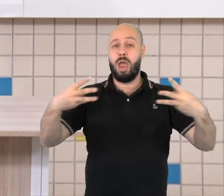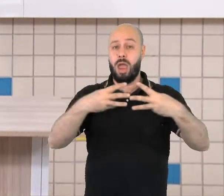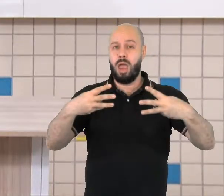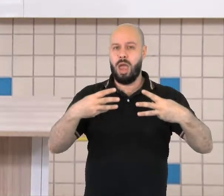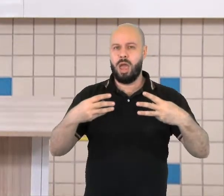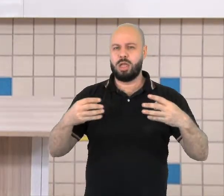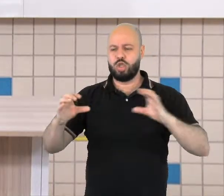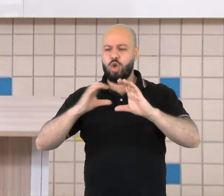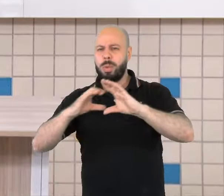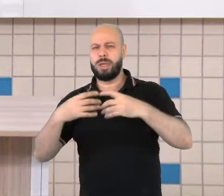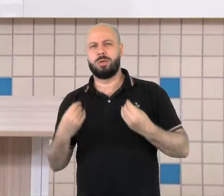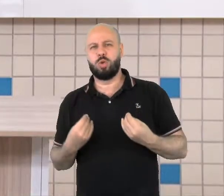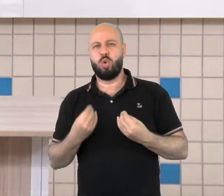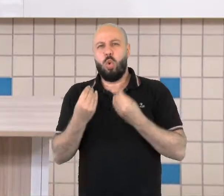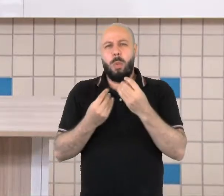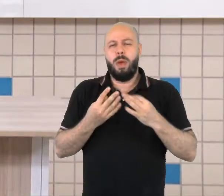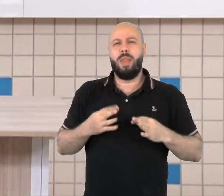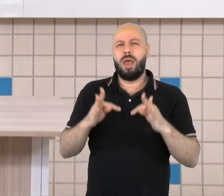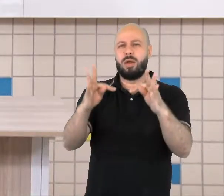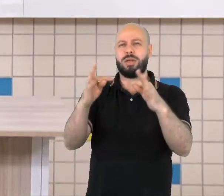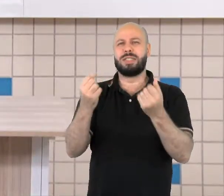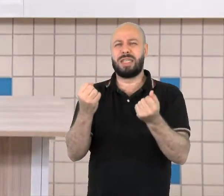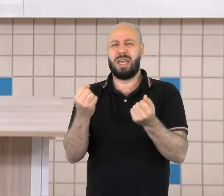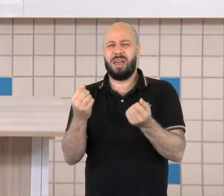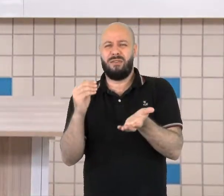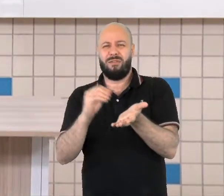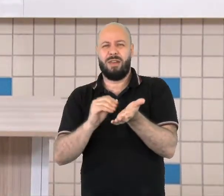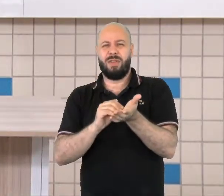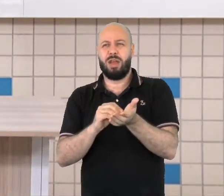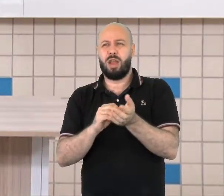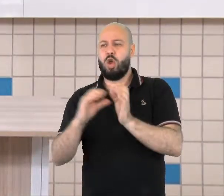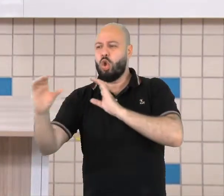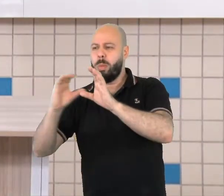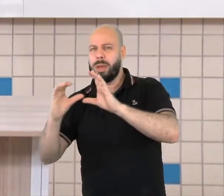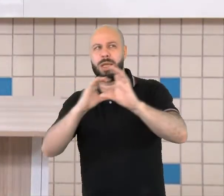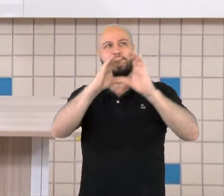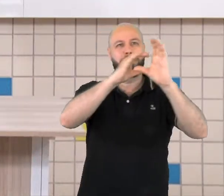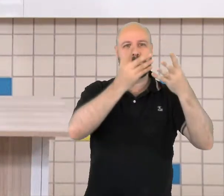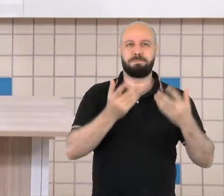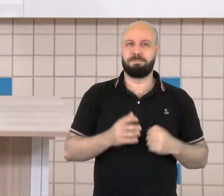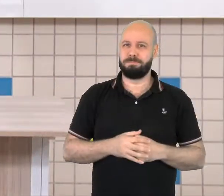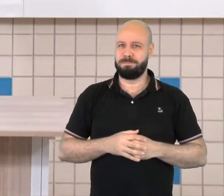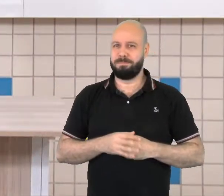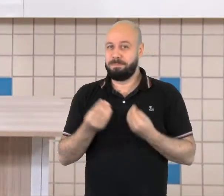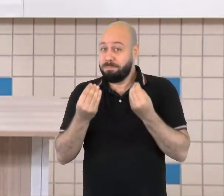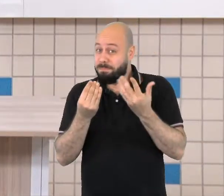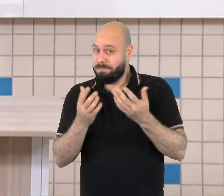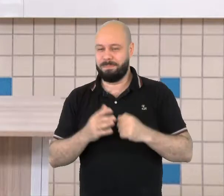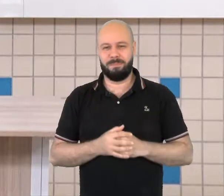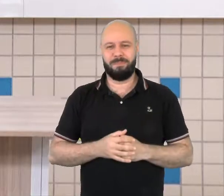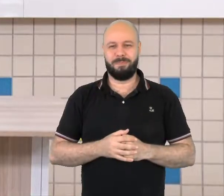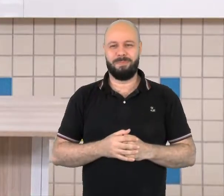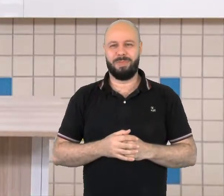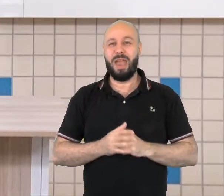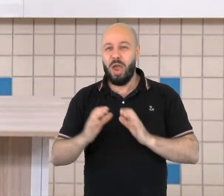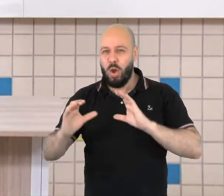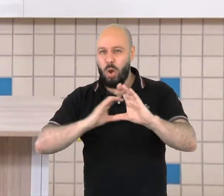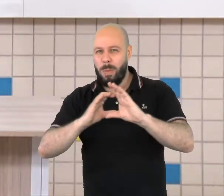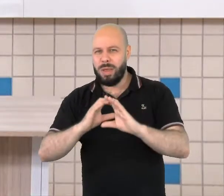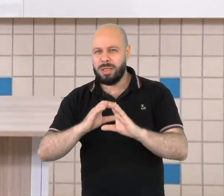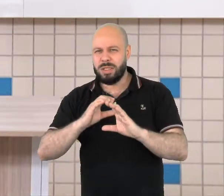você desenvolve a tecnologia se você não se comunica com os outros? Tá? Então, a comunicação,